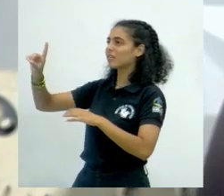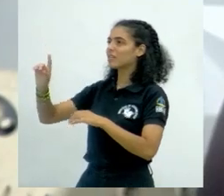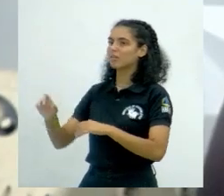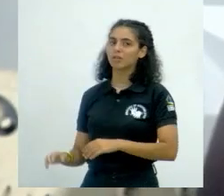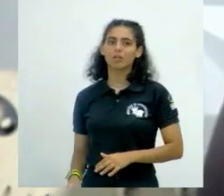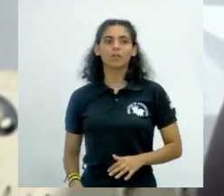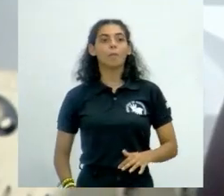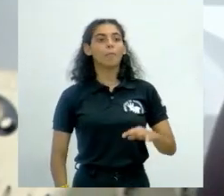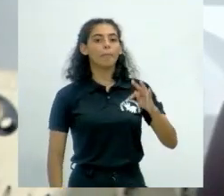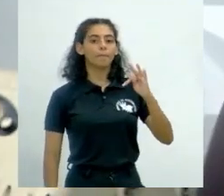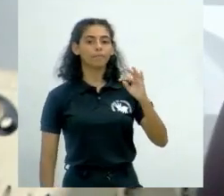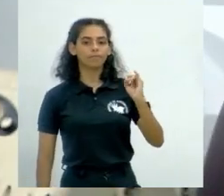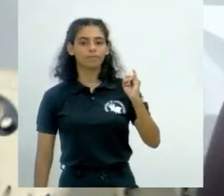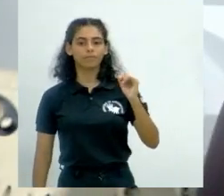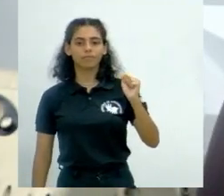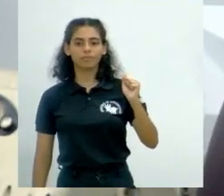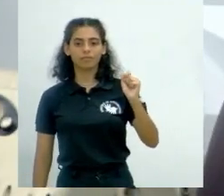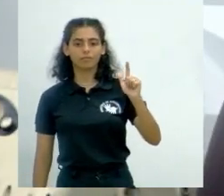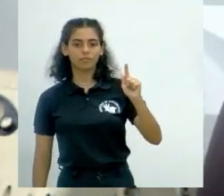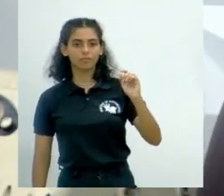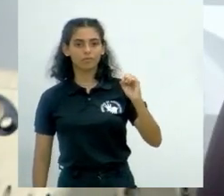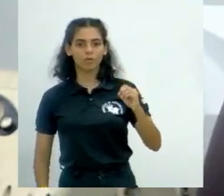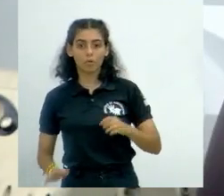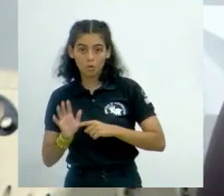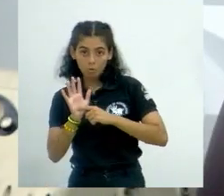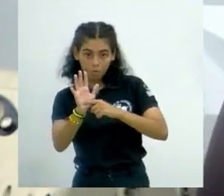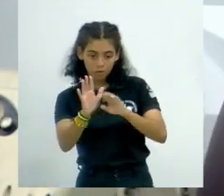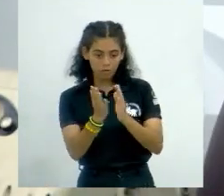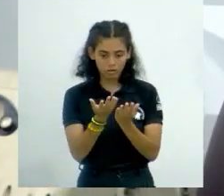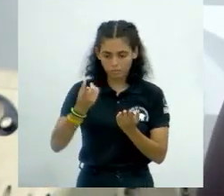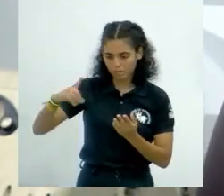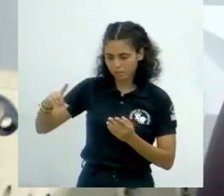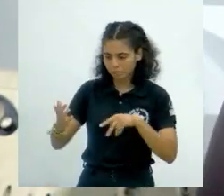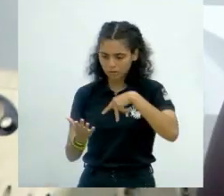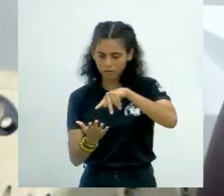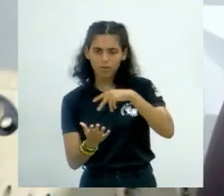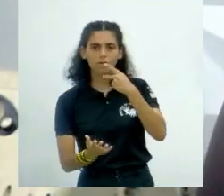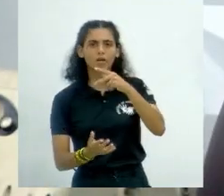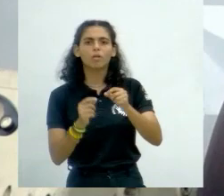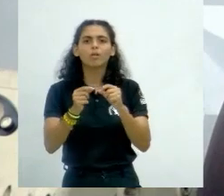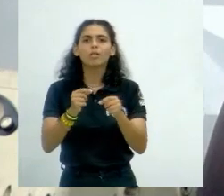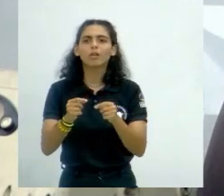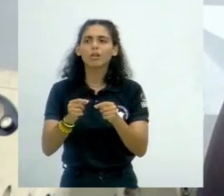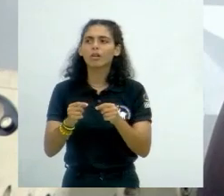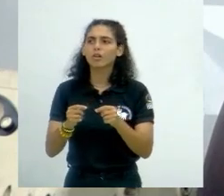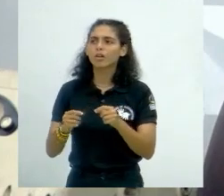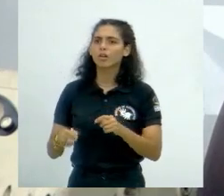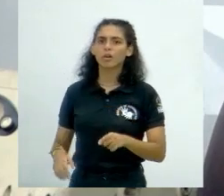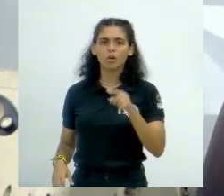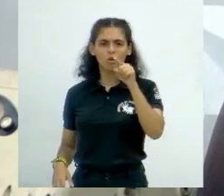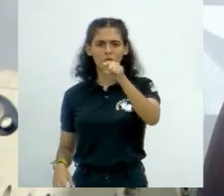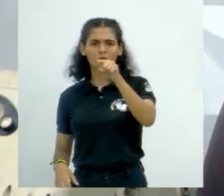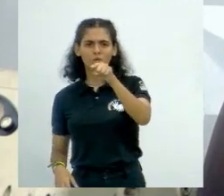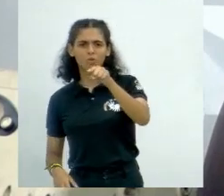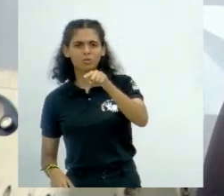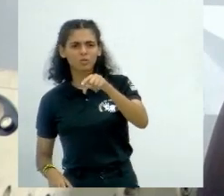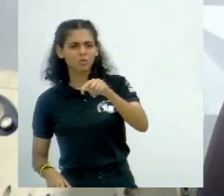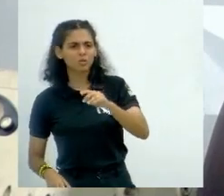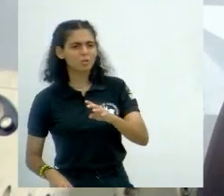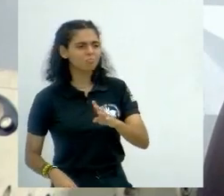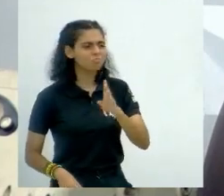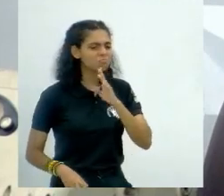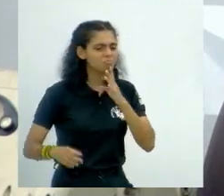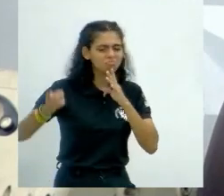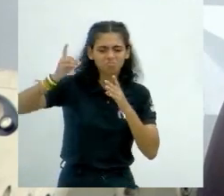capítulo 1, no versículo 5. Veja só o que ele diz. Se algum de vocês tem falta de sabedoria,